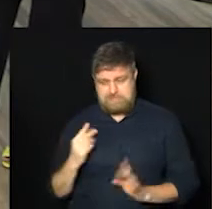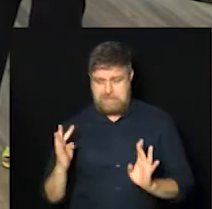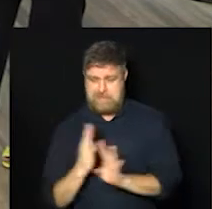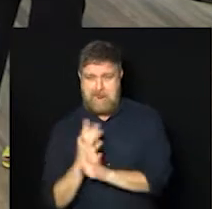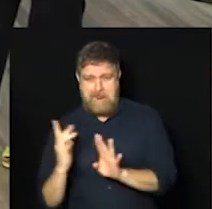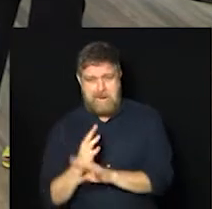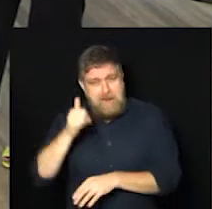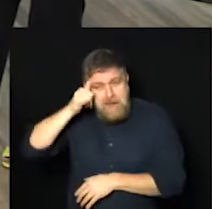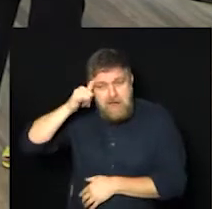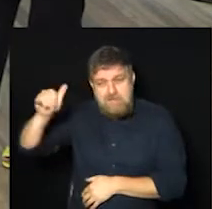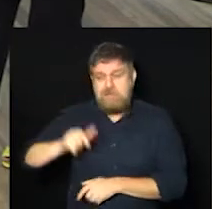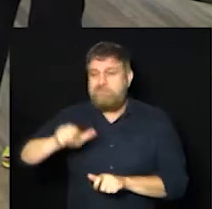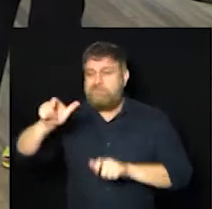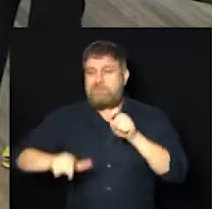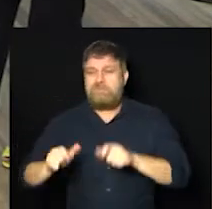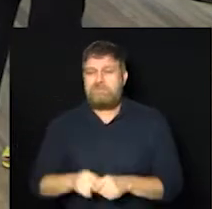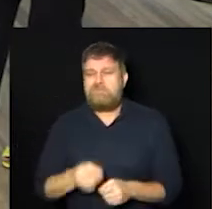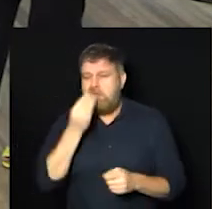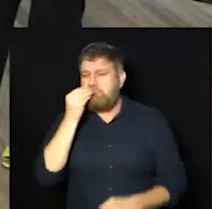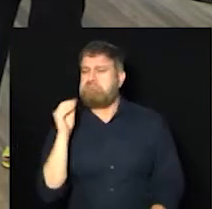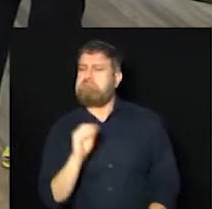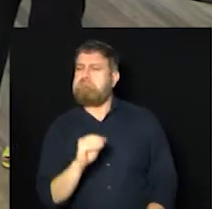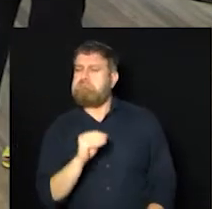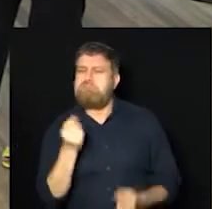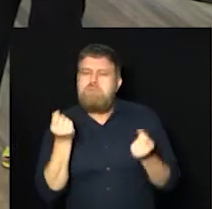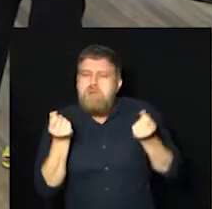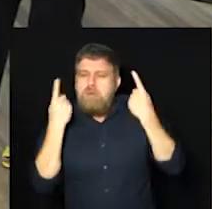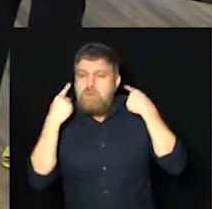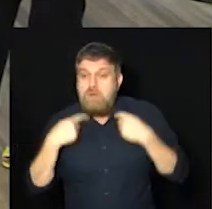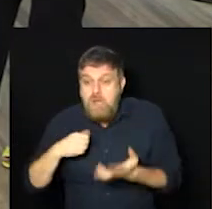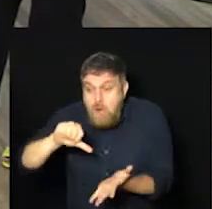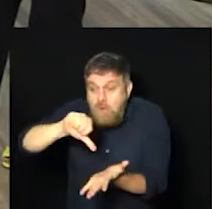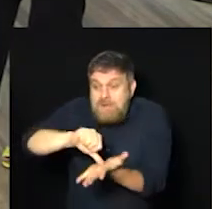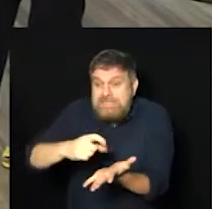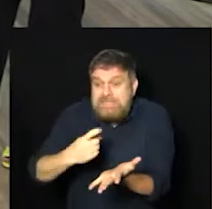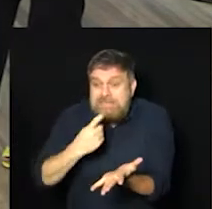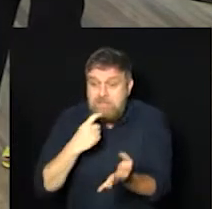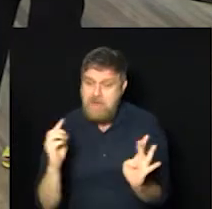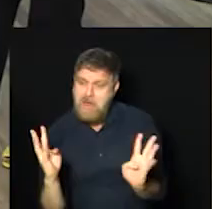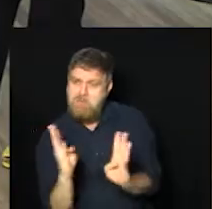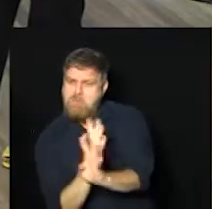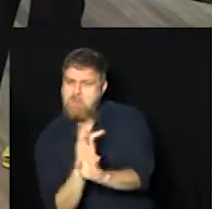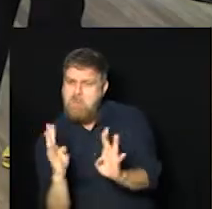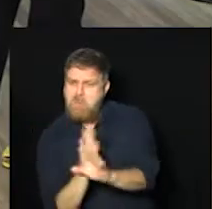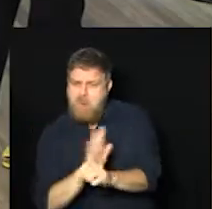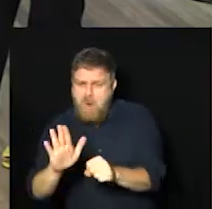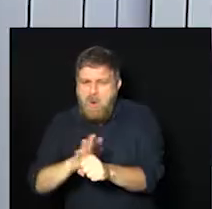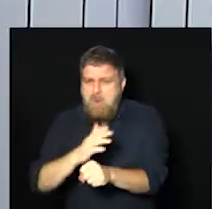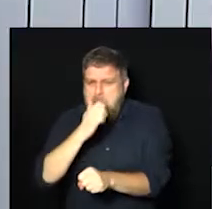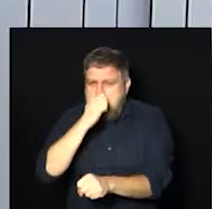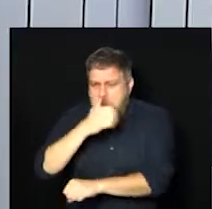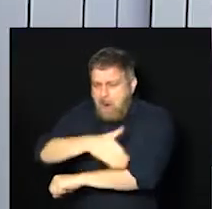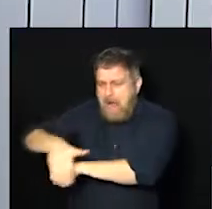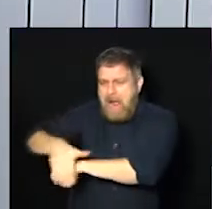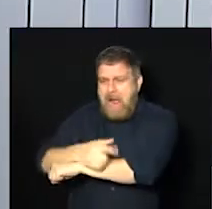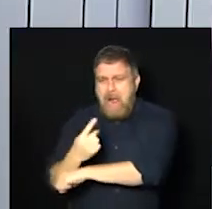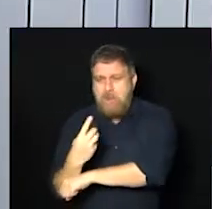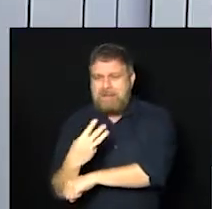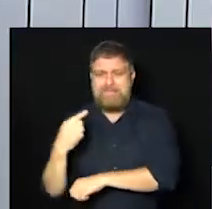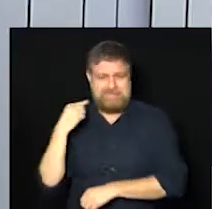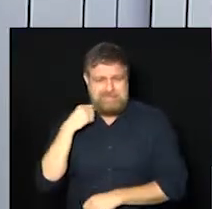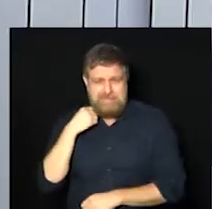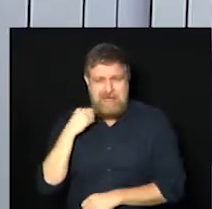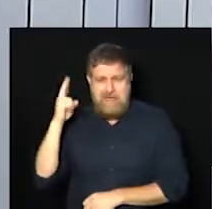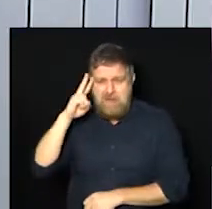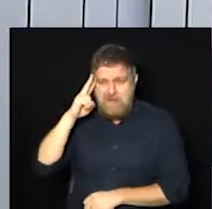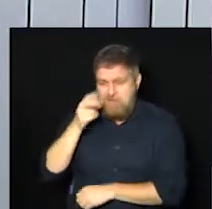as pessoas não respeitaram. Nós vimos muitas vezes o centro da cidade completamente lotado a 13 de maio. Até a entrevista que a gente fez com a